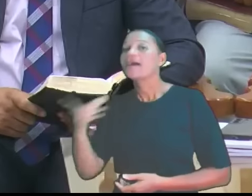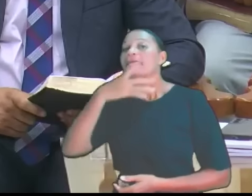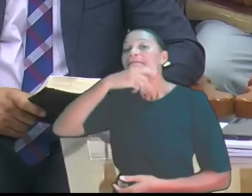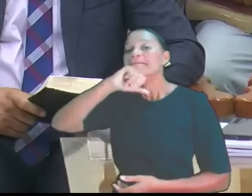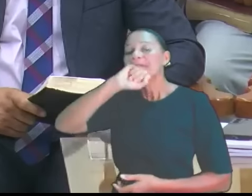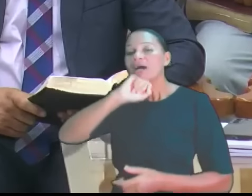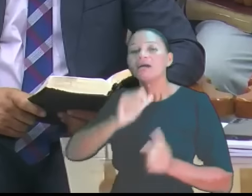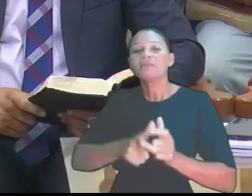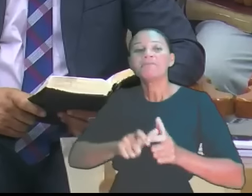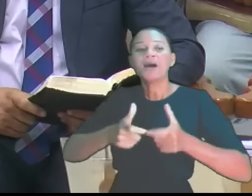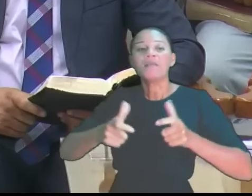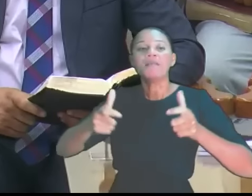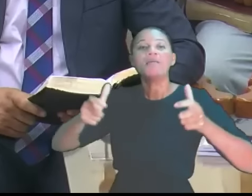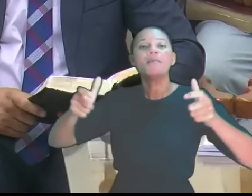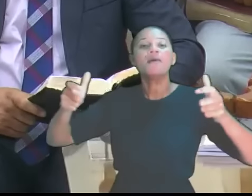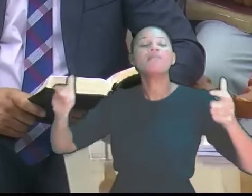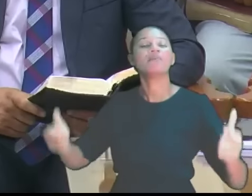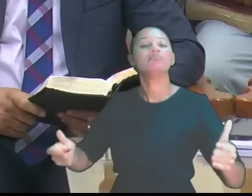multidão.